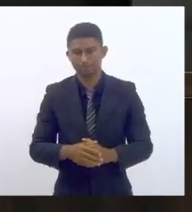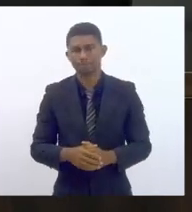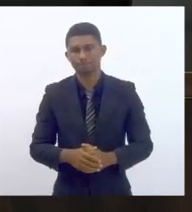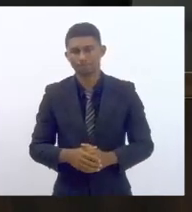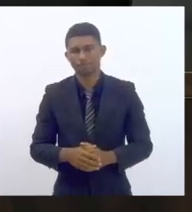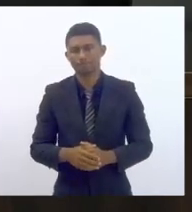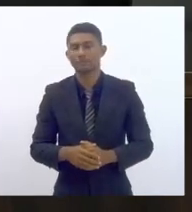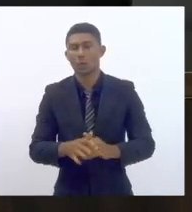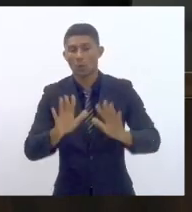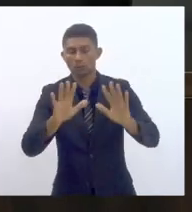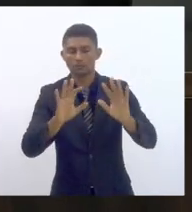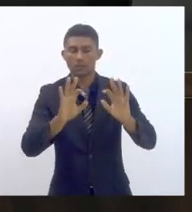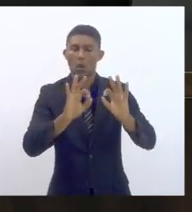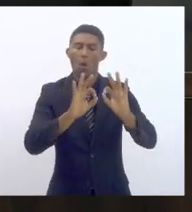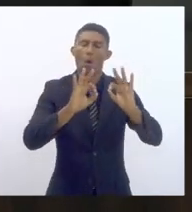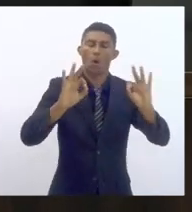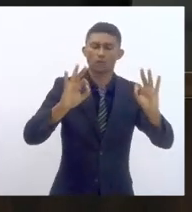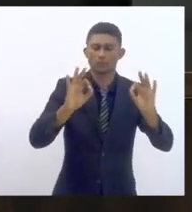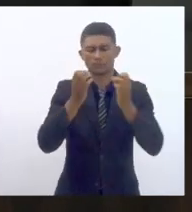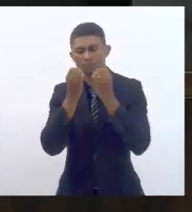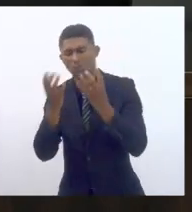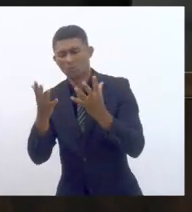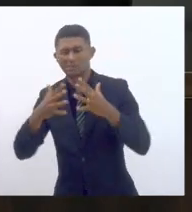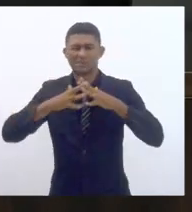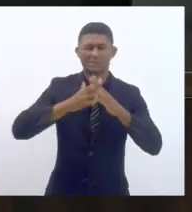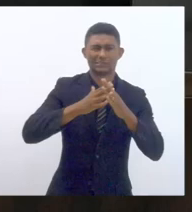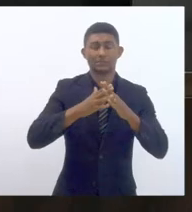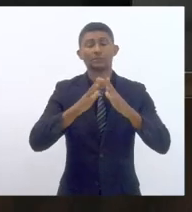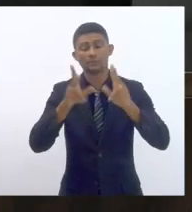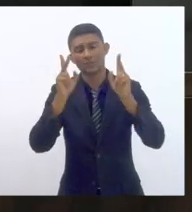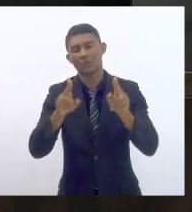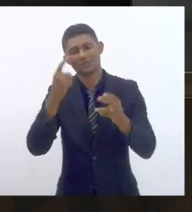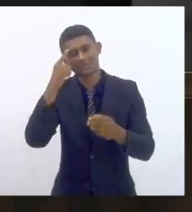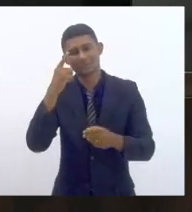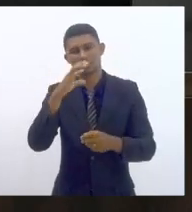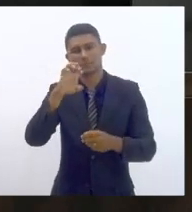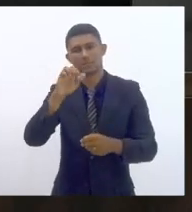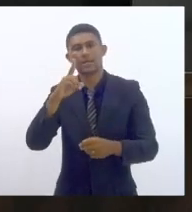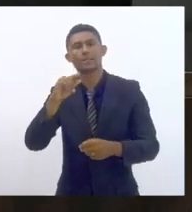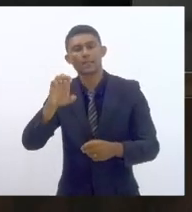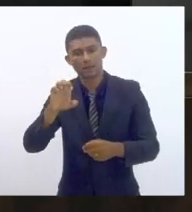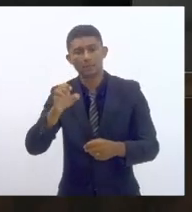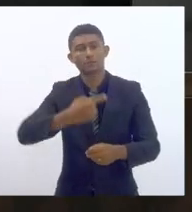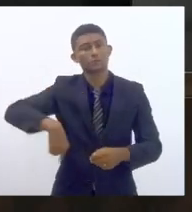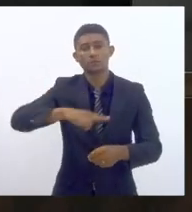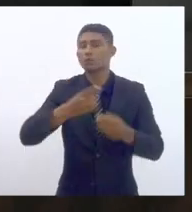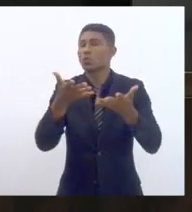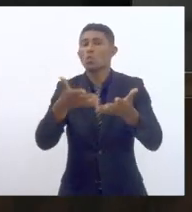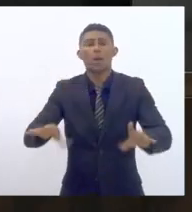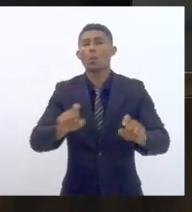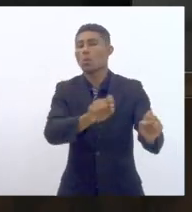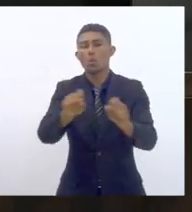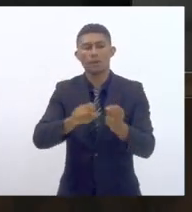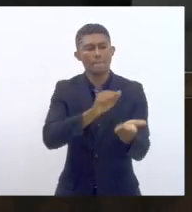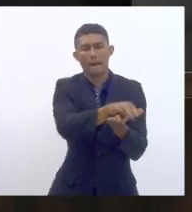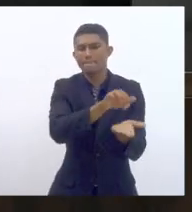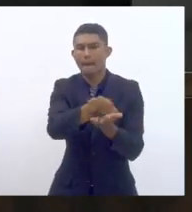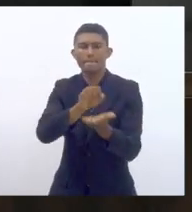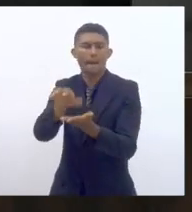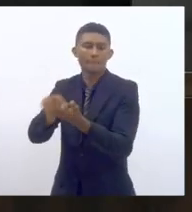é inimigo do bom. Mesma coisa foi agora na SEDAI. O que a gente não quer é a demissão. A gente garantiu que não terá